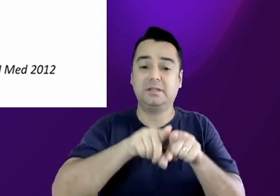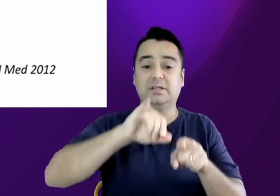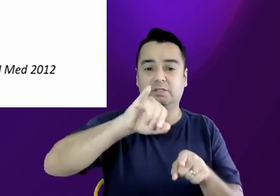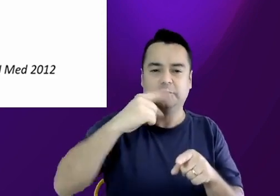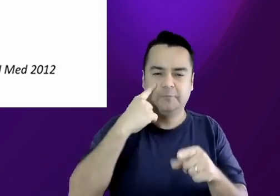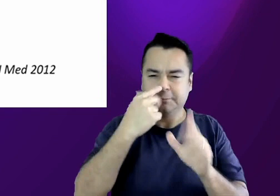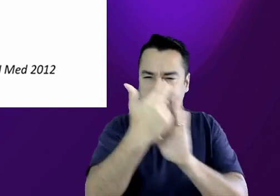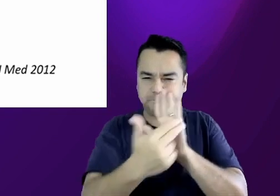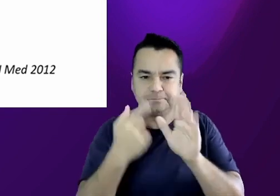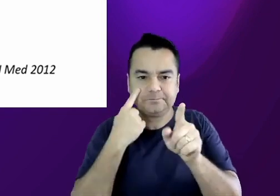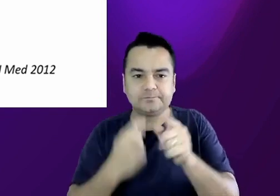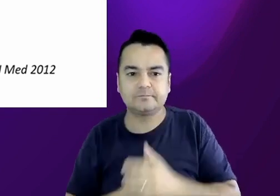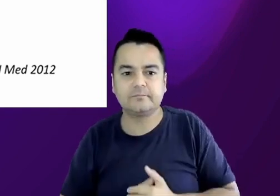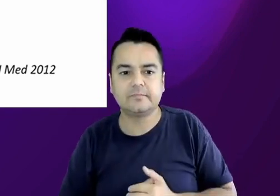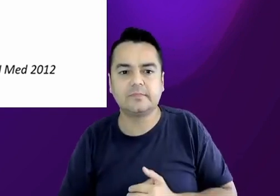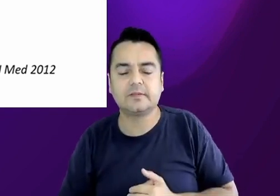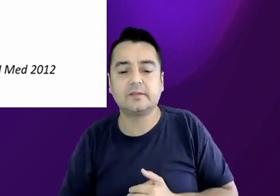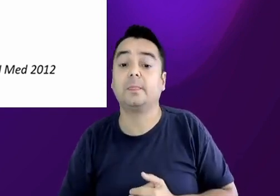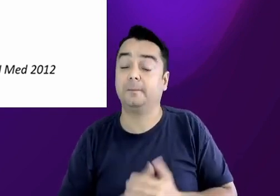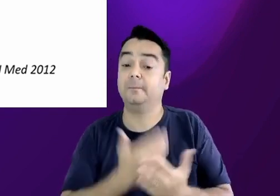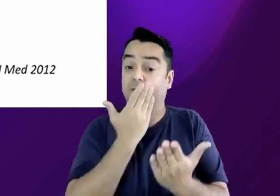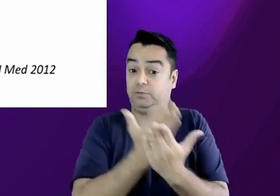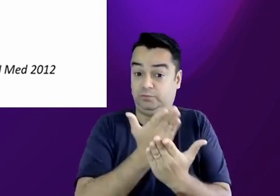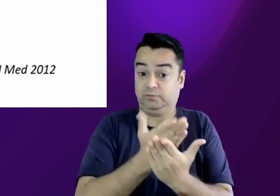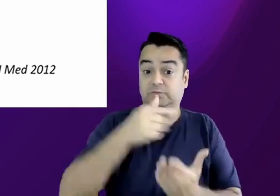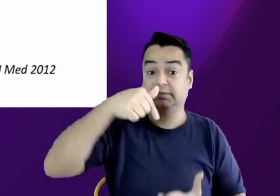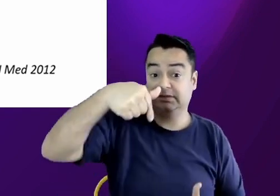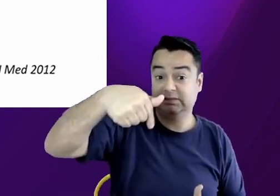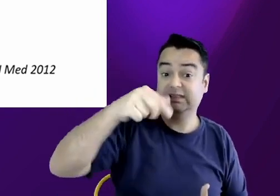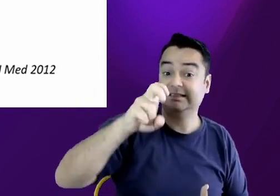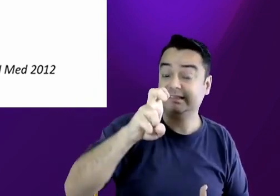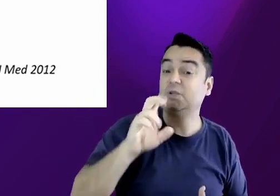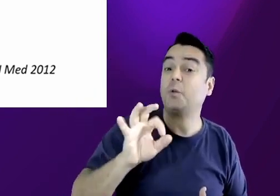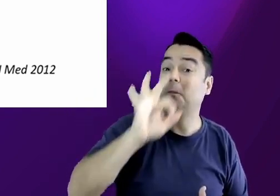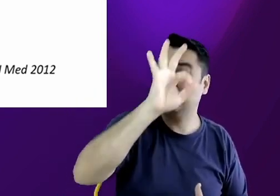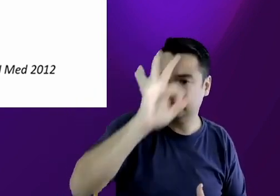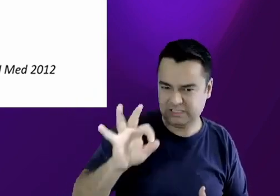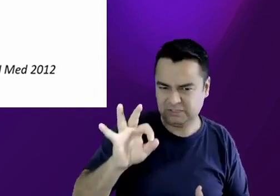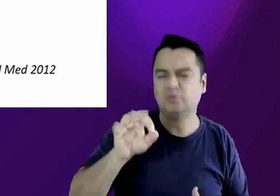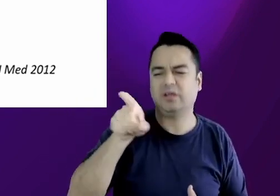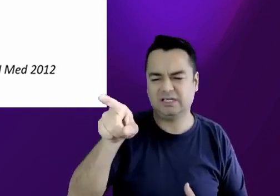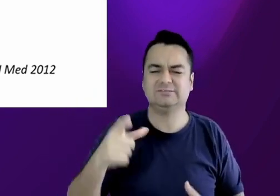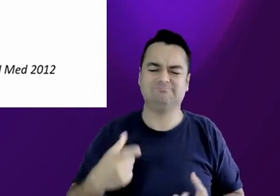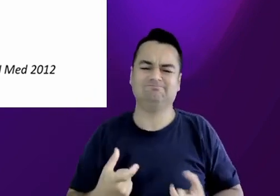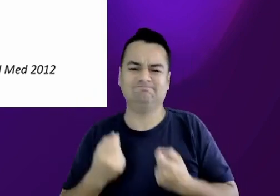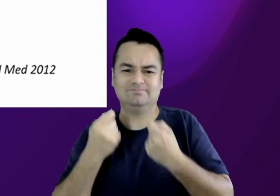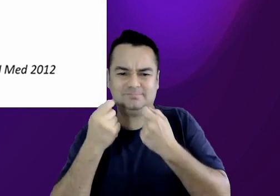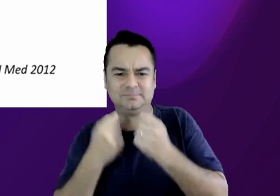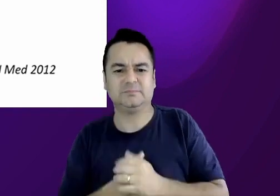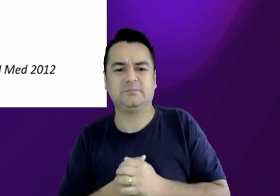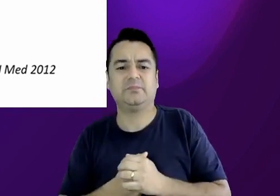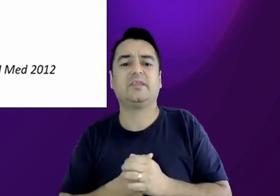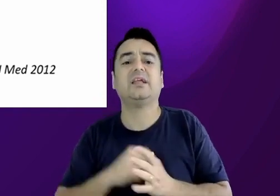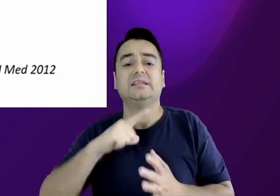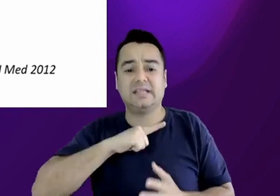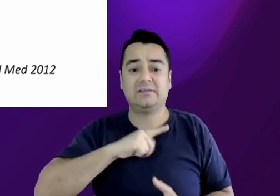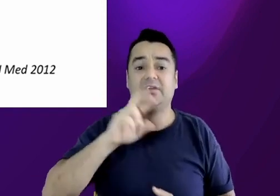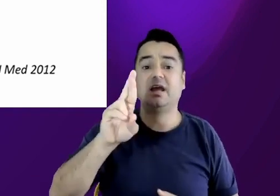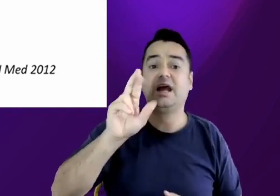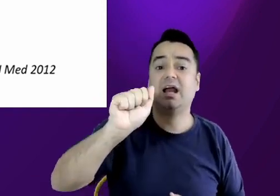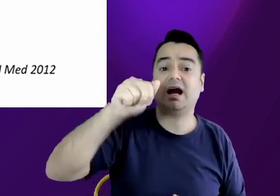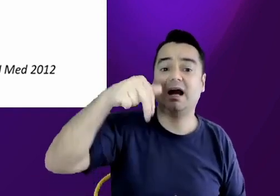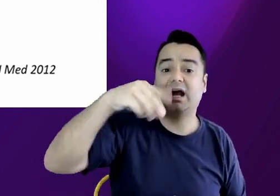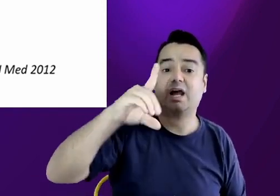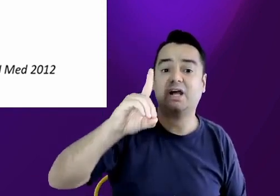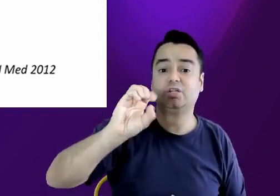esôfago-gástrica. Nesse estudo, 75% dos pacientes eram adenocarcinoma, foram randomizados para receber